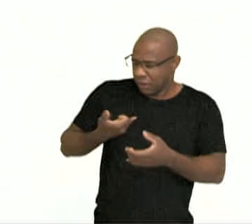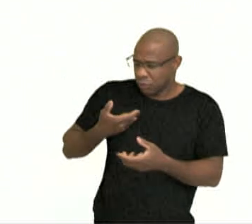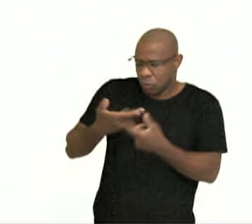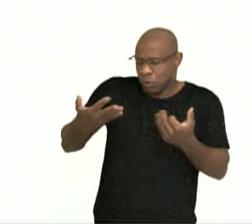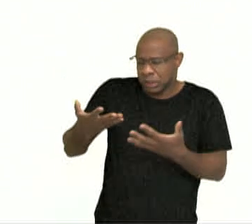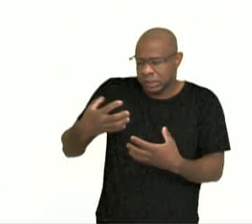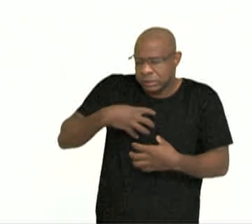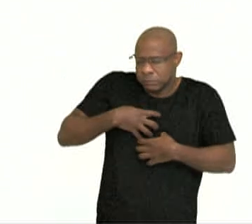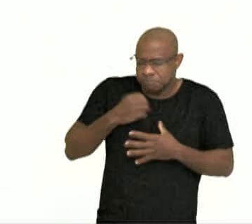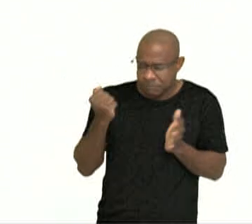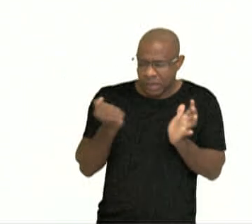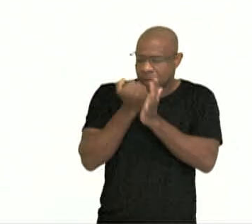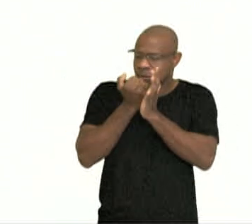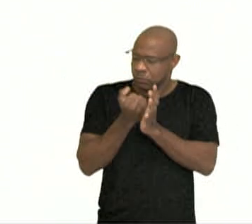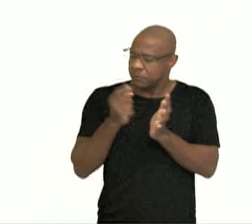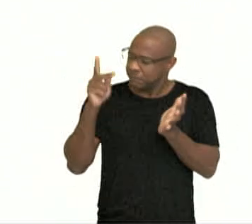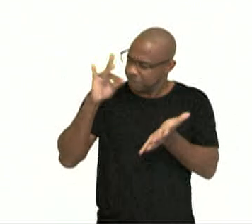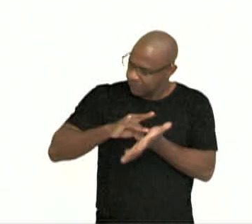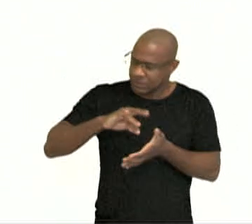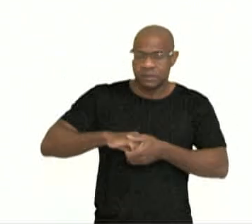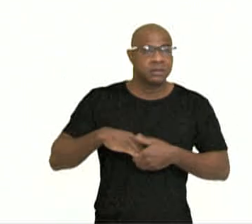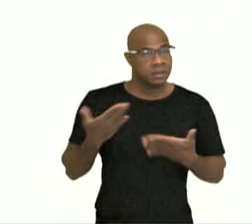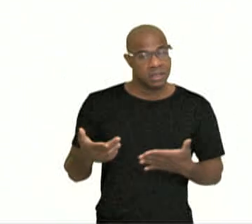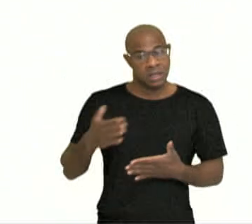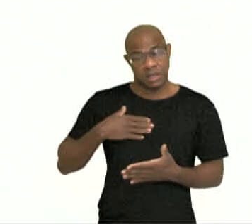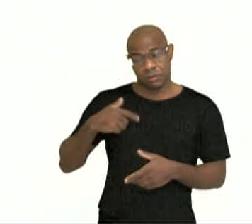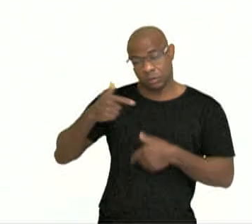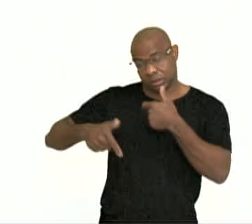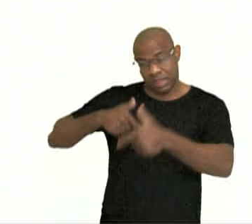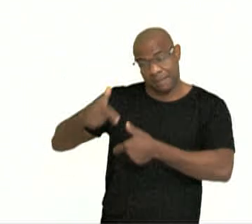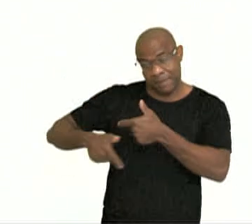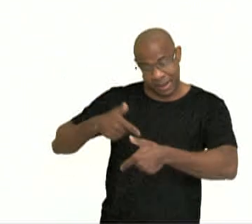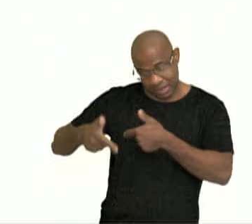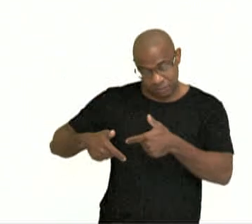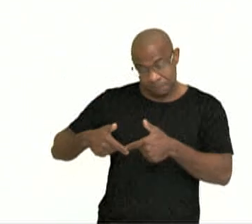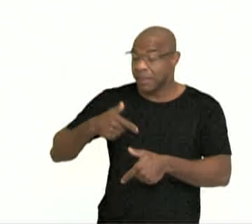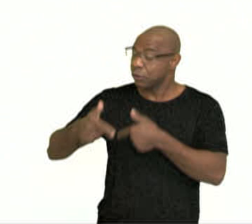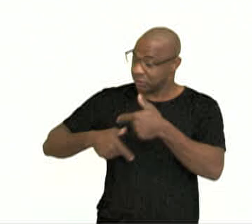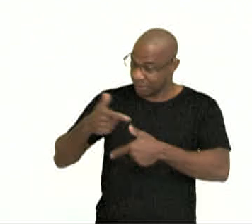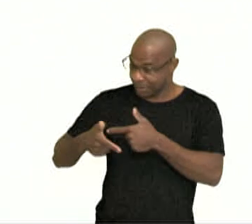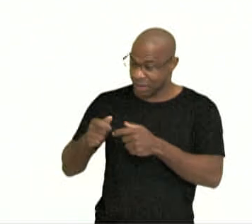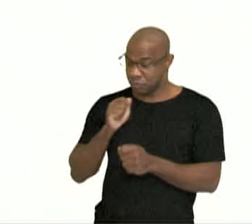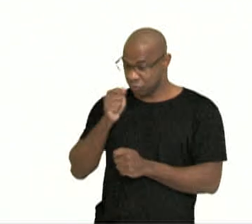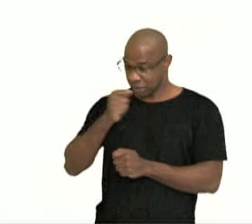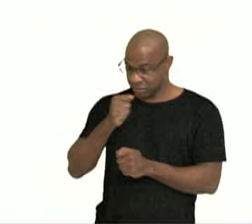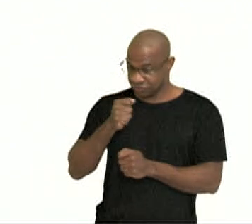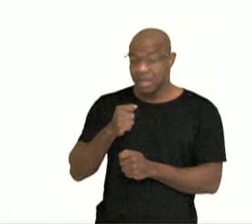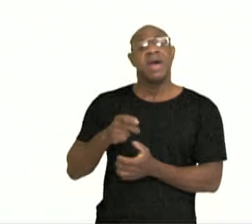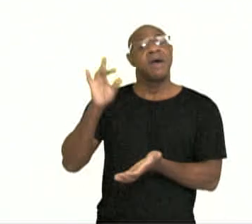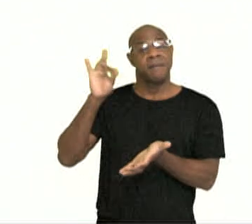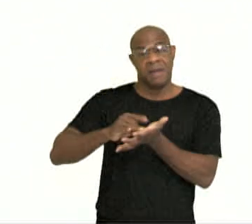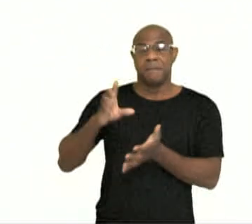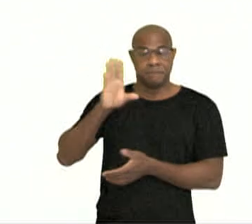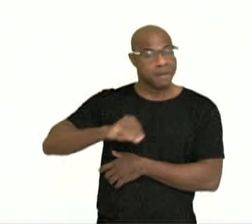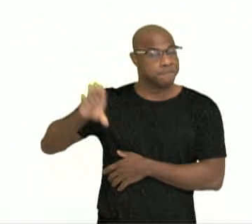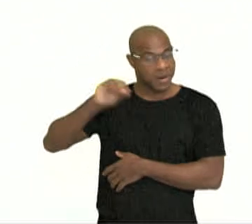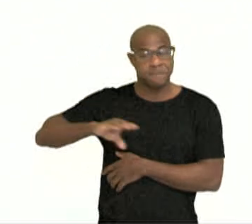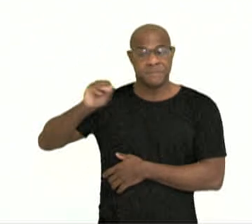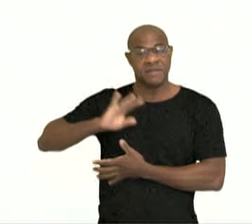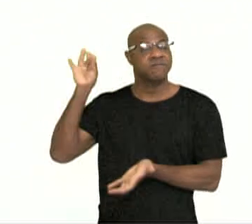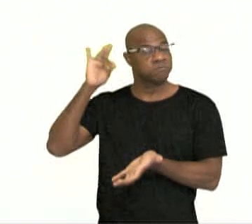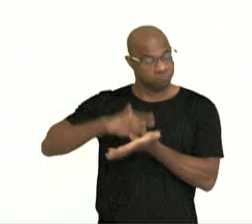profundamente. A nossa função como jornalista é meter a boca no trombone. Não importa o que tenhamos